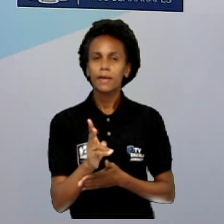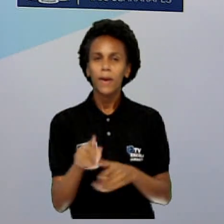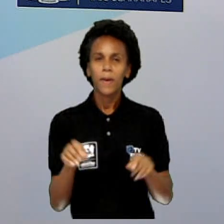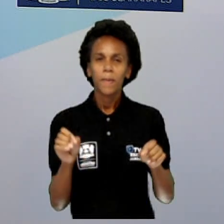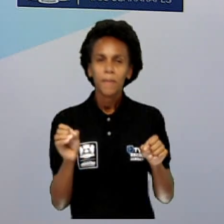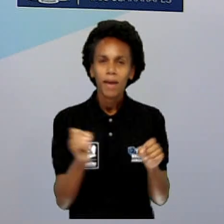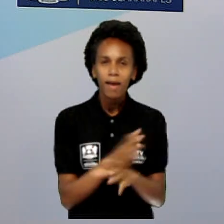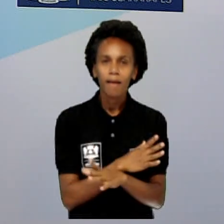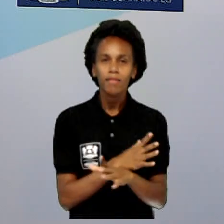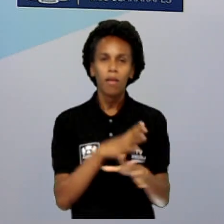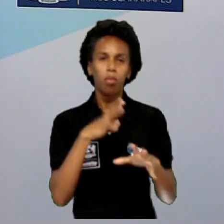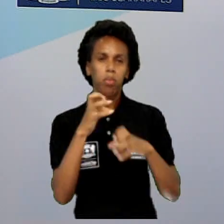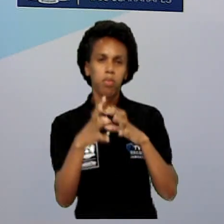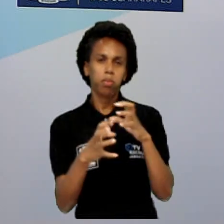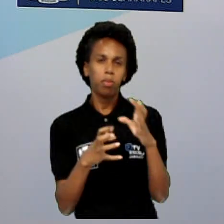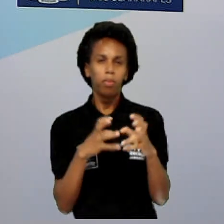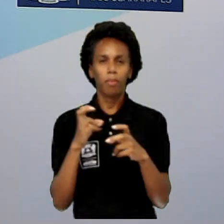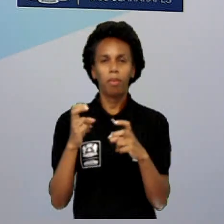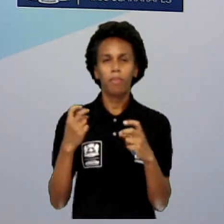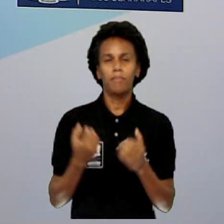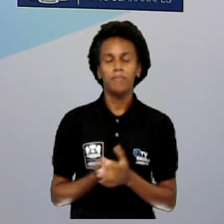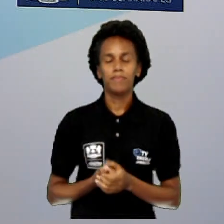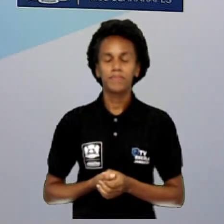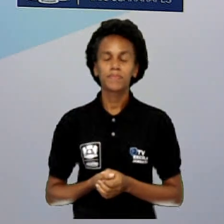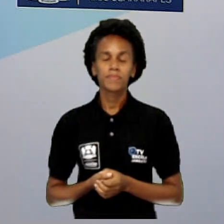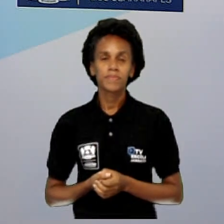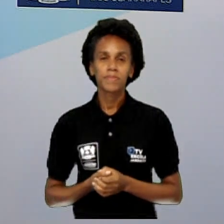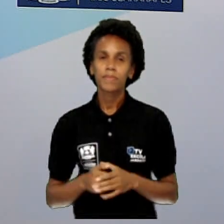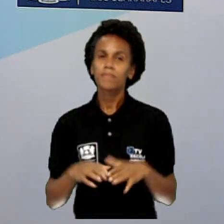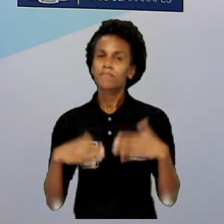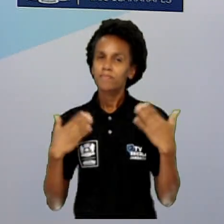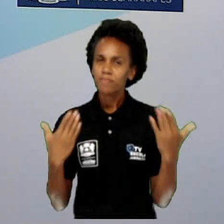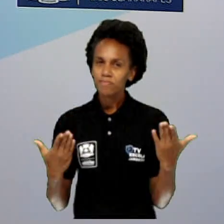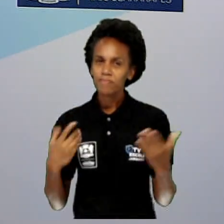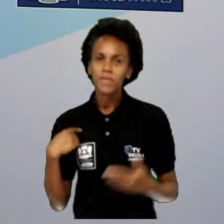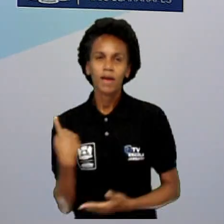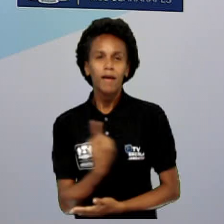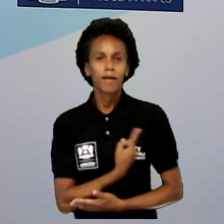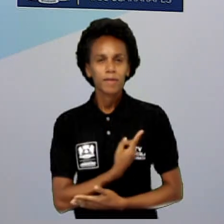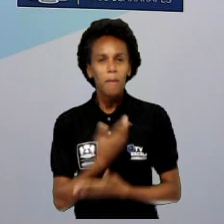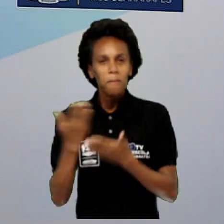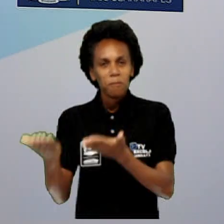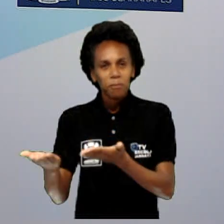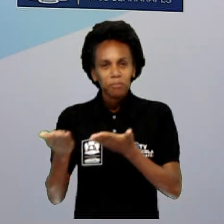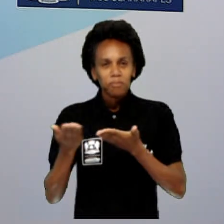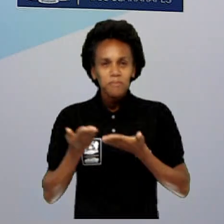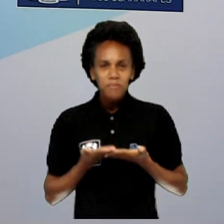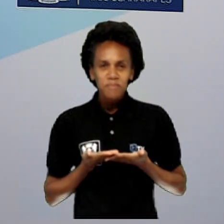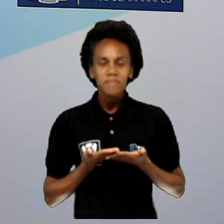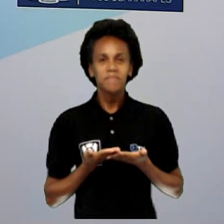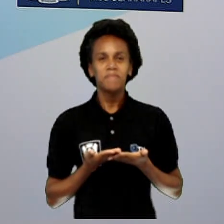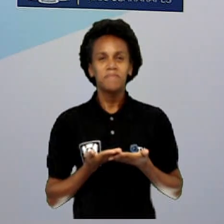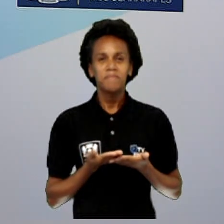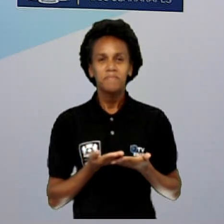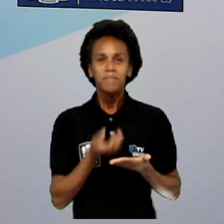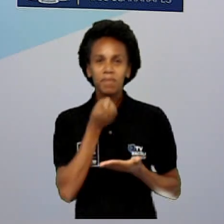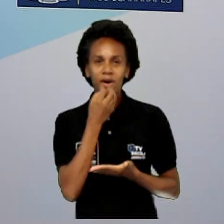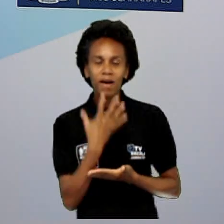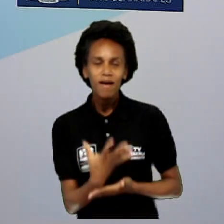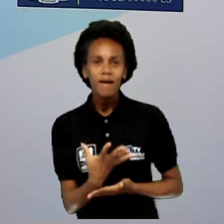que a gente sempre seja bem-vindo nas brincadeiras, a gente tanto tem que respeitar as